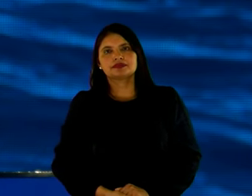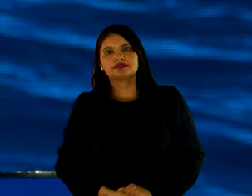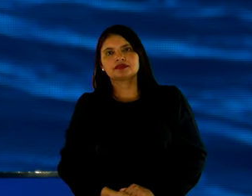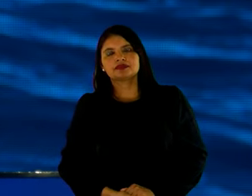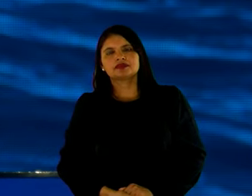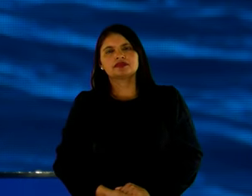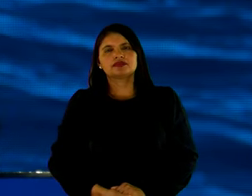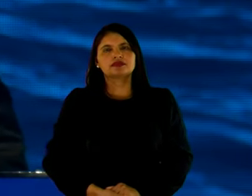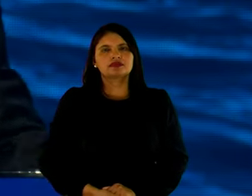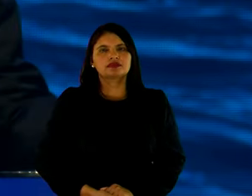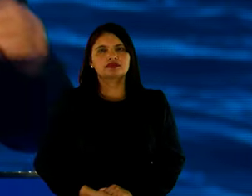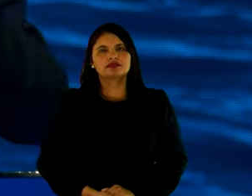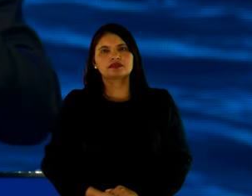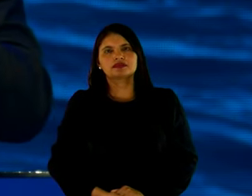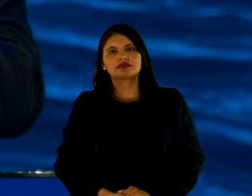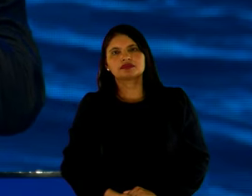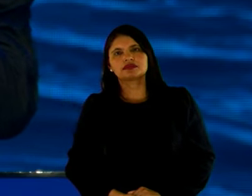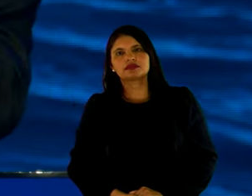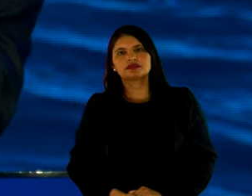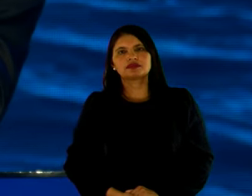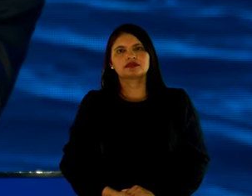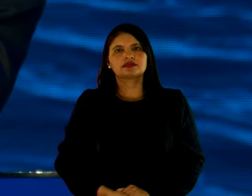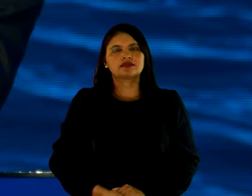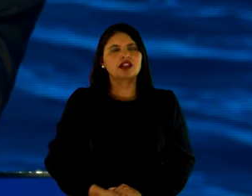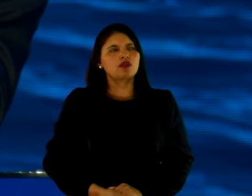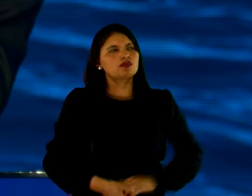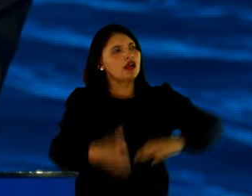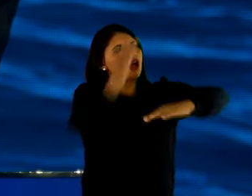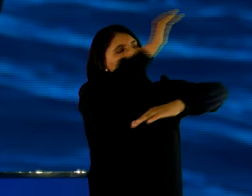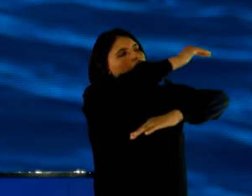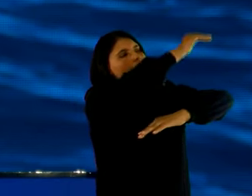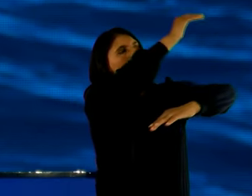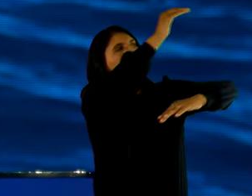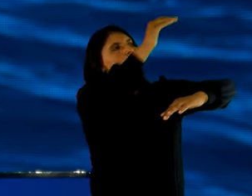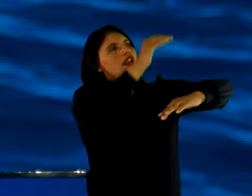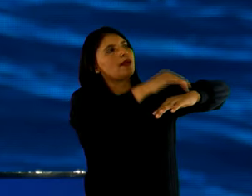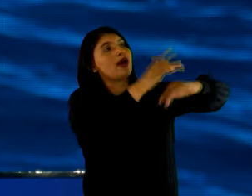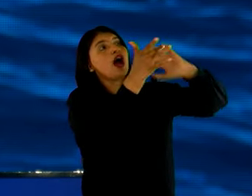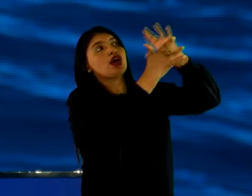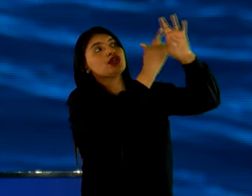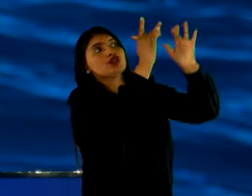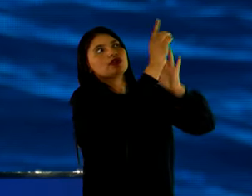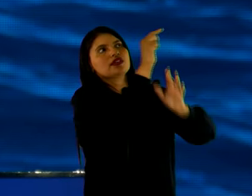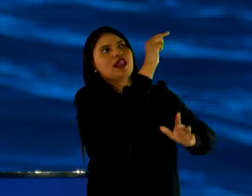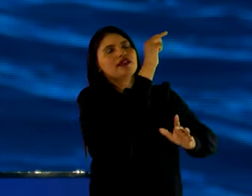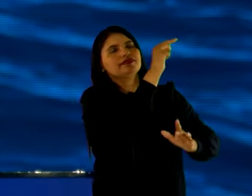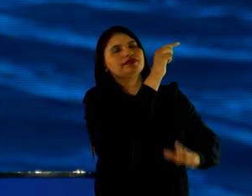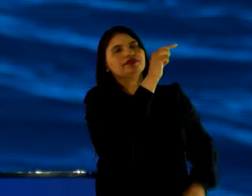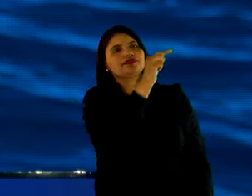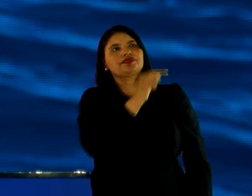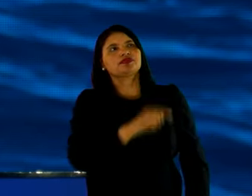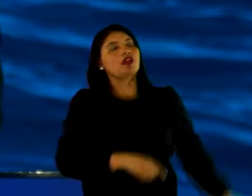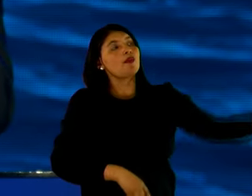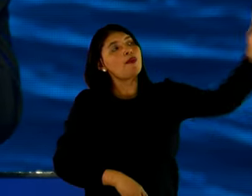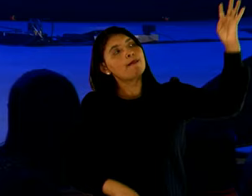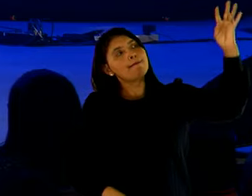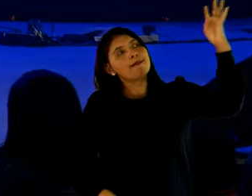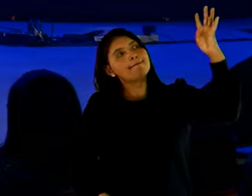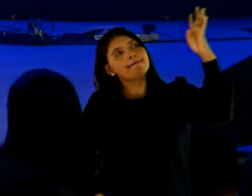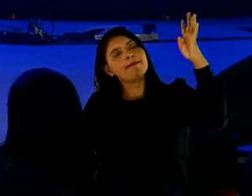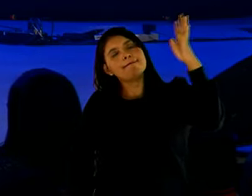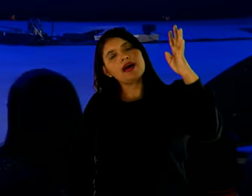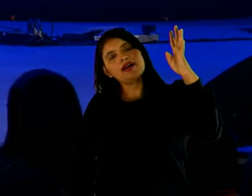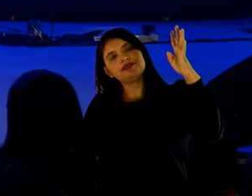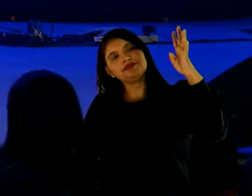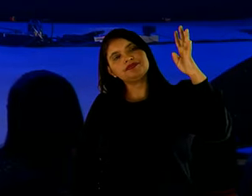voltando a falar do que eu tava falando de Jesus no monte da transfiguração com Pedro, Tiago e João. Quando eles desceram do monte,